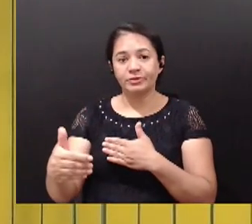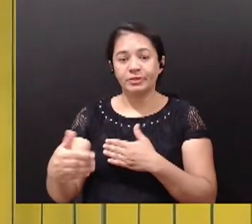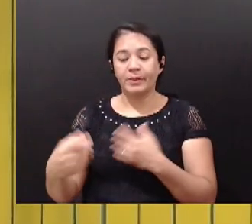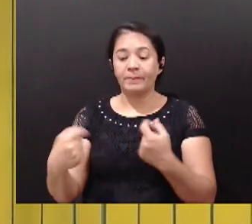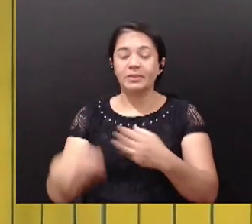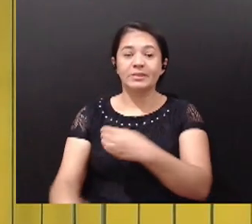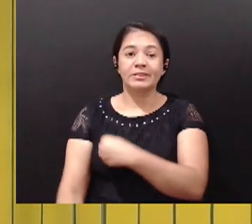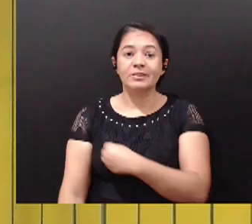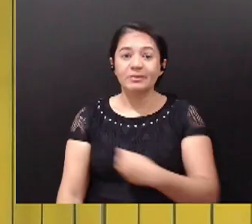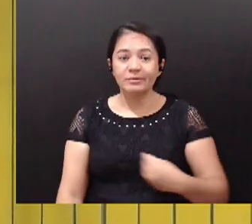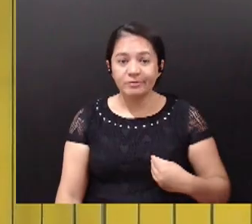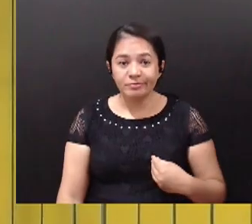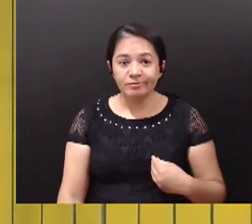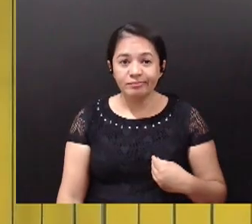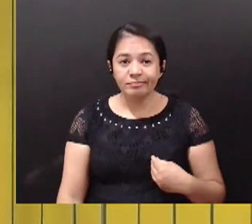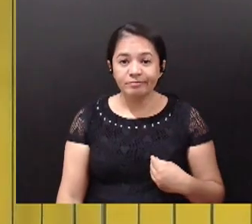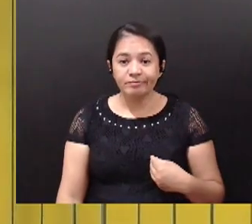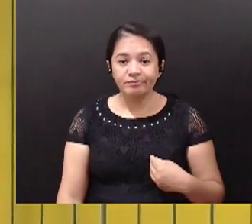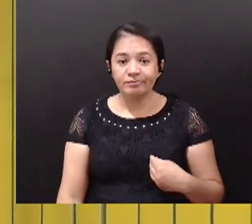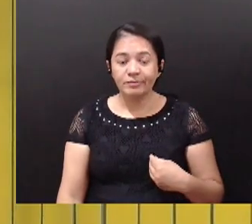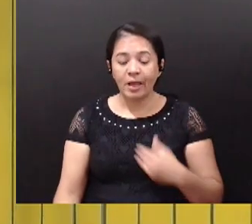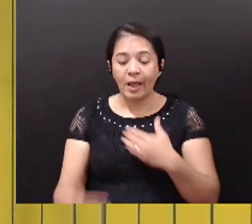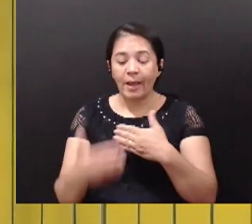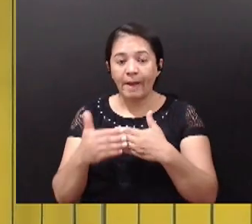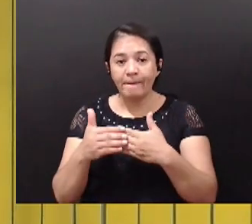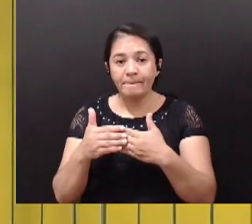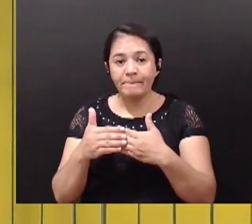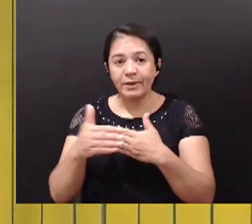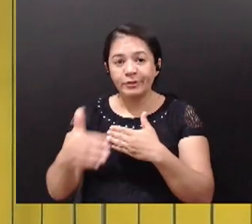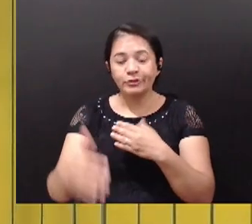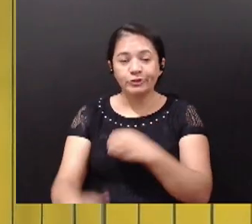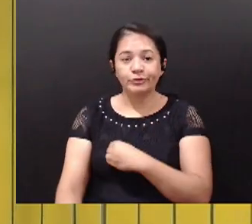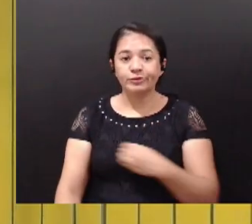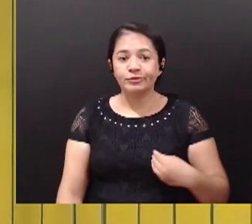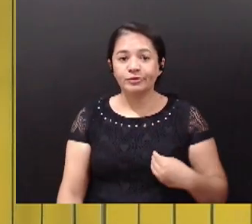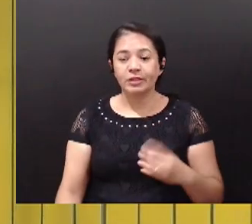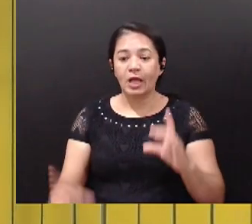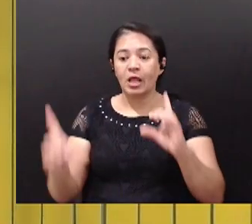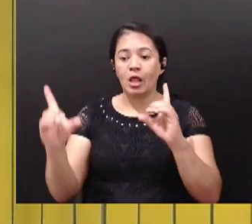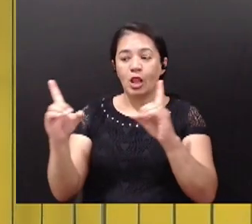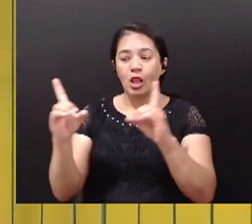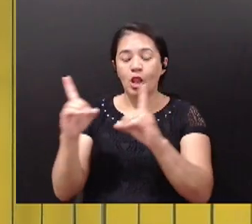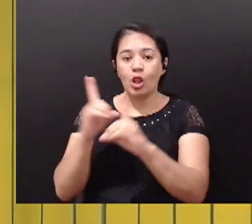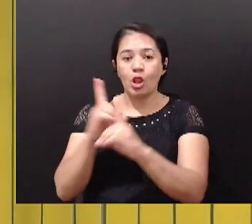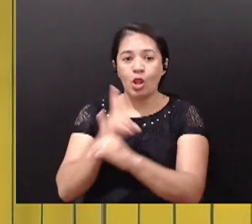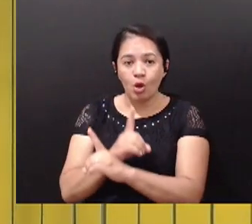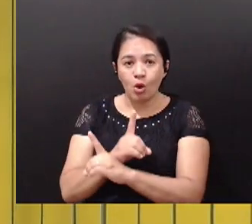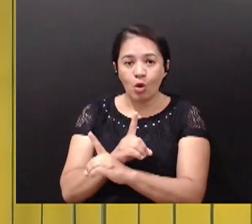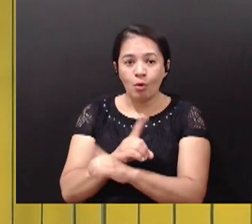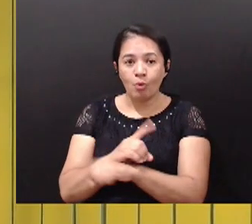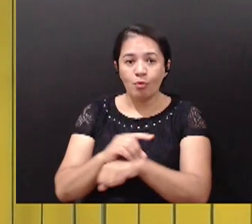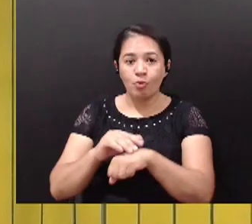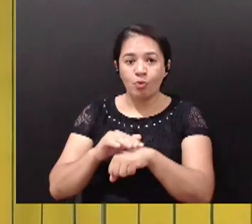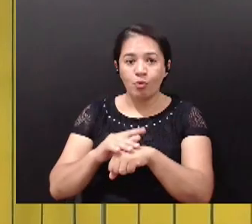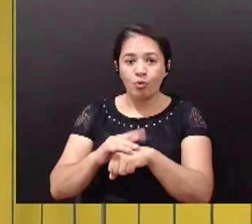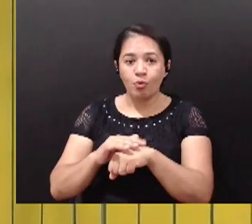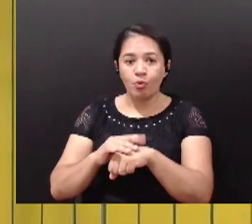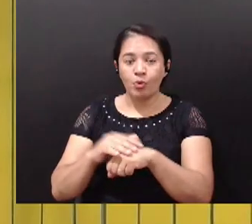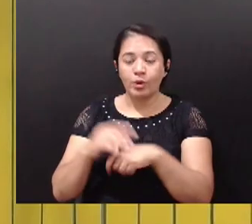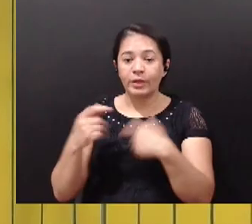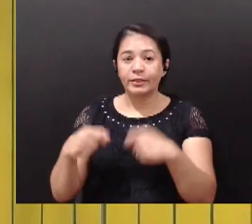de repente, a partir do exame é diagnosticado, né, uma doença que precisa de um